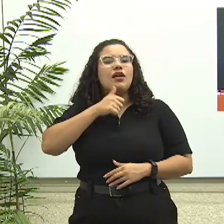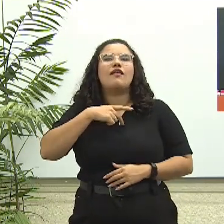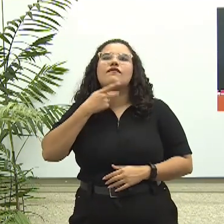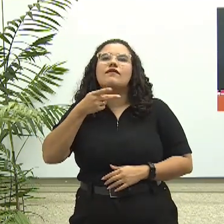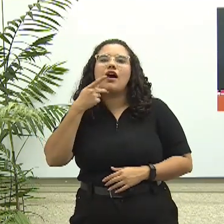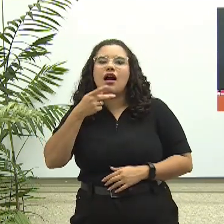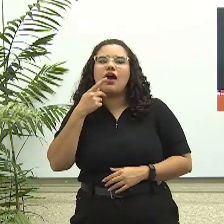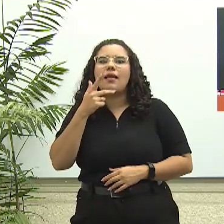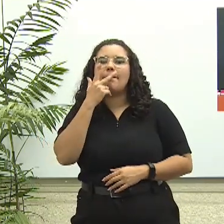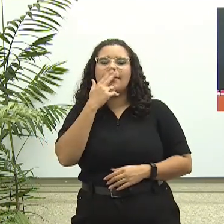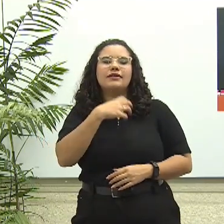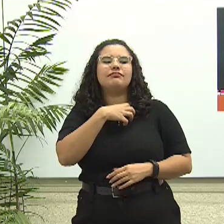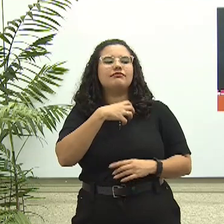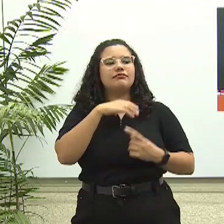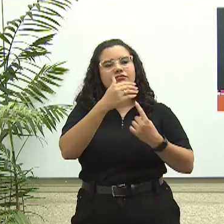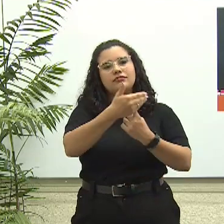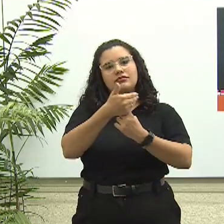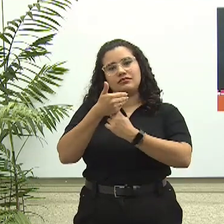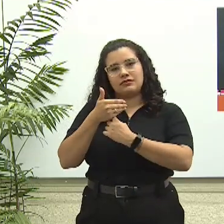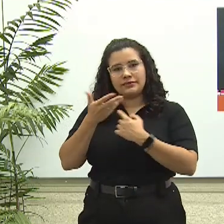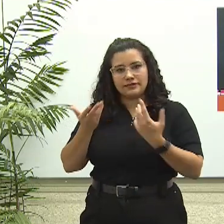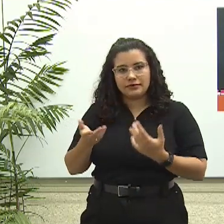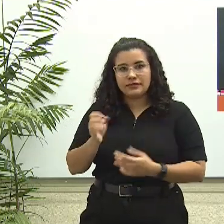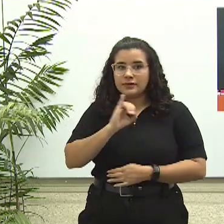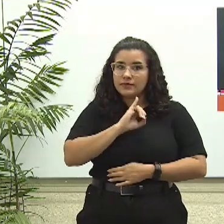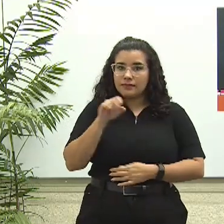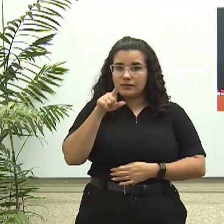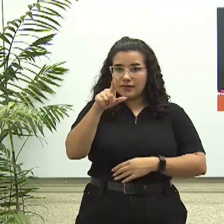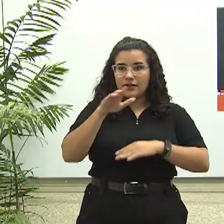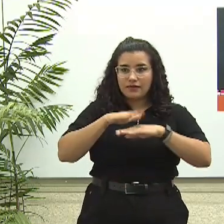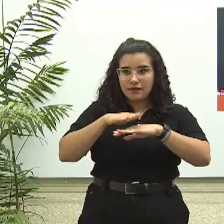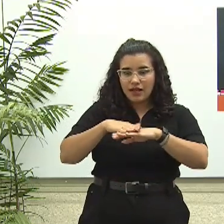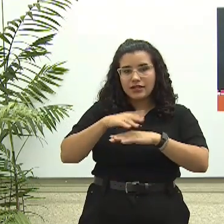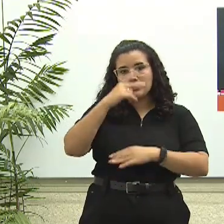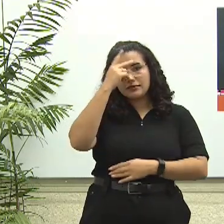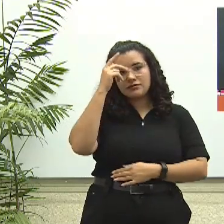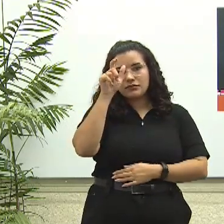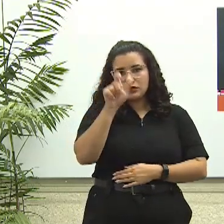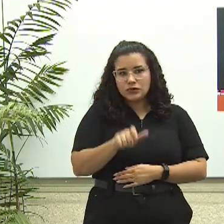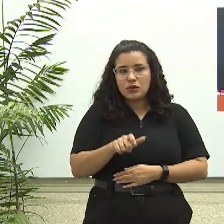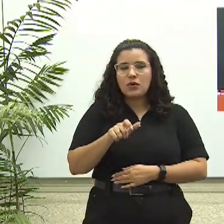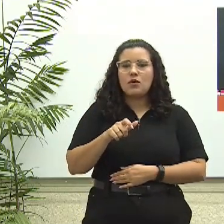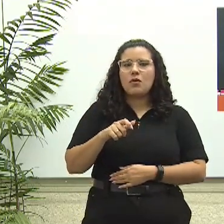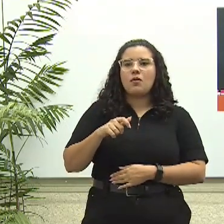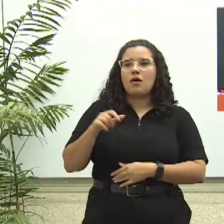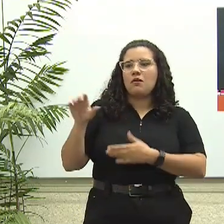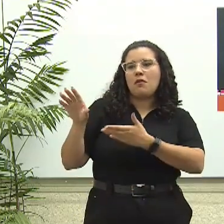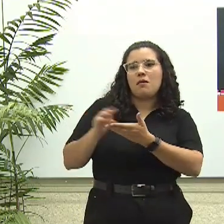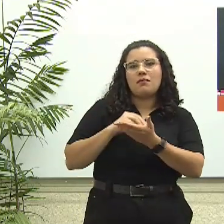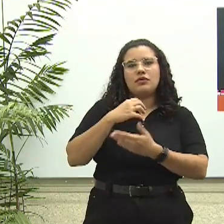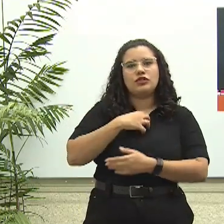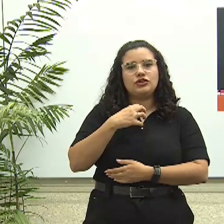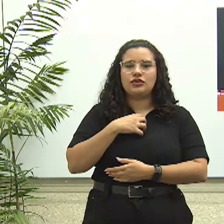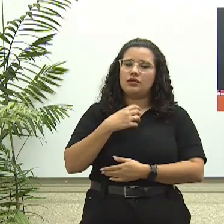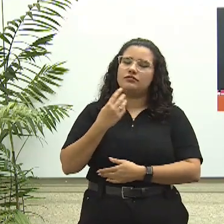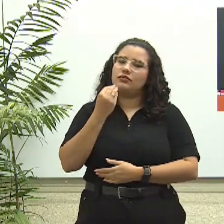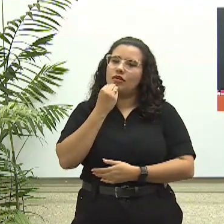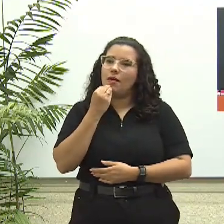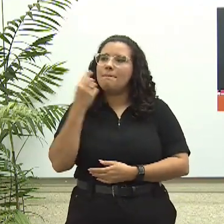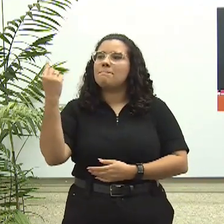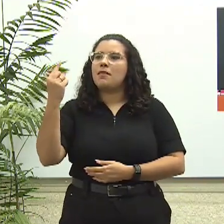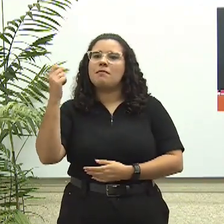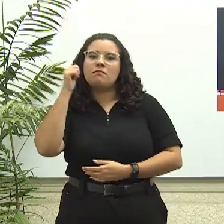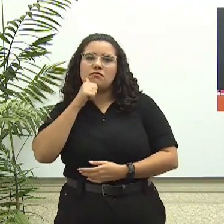né então assim se você vai fazer o Persona vai fazer o William bonero vai fazer a Renata Claro que vai ser primeiro a Renata as